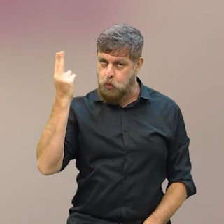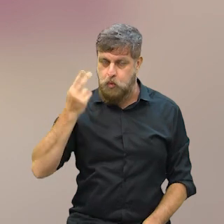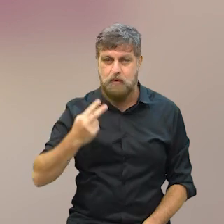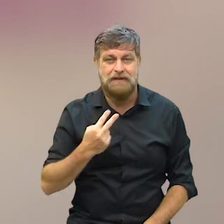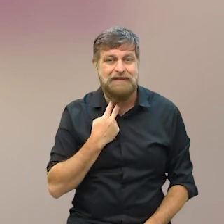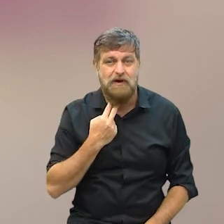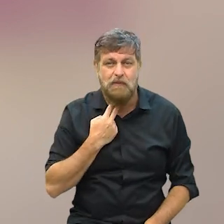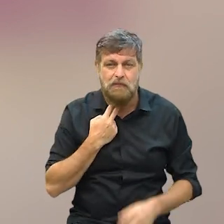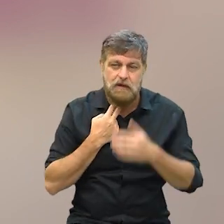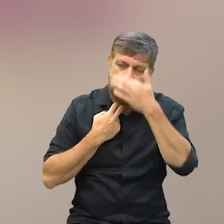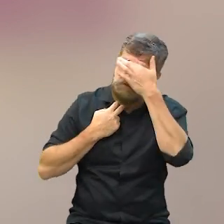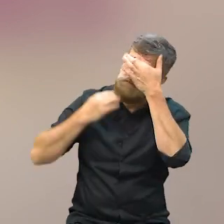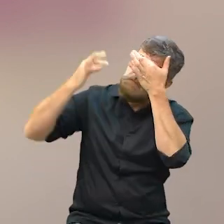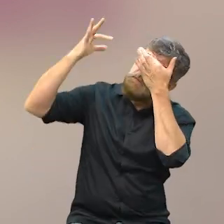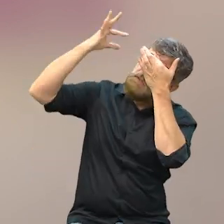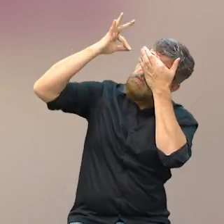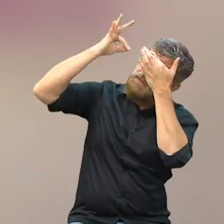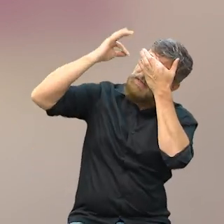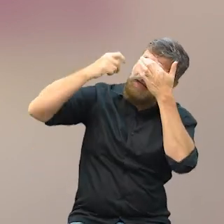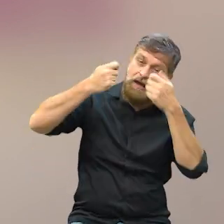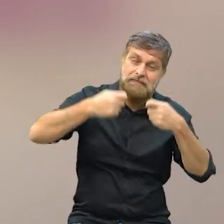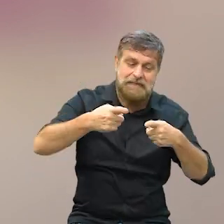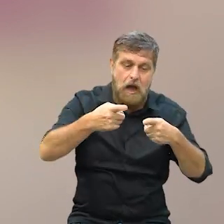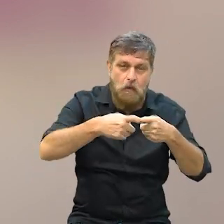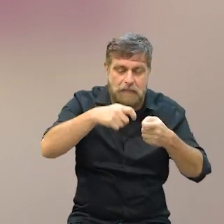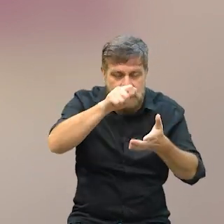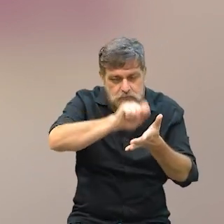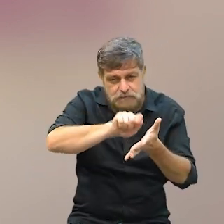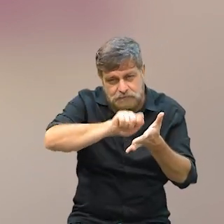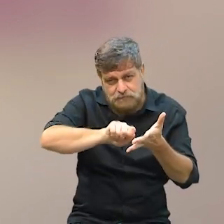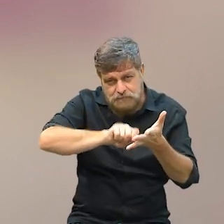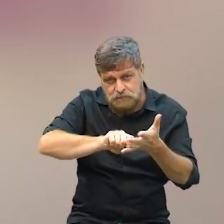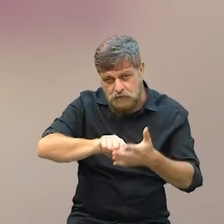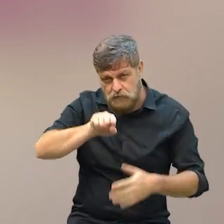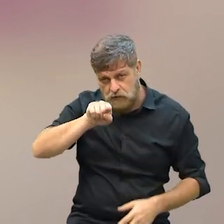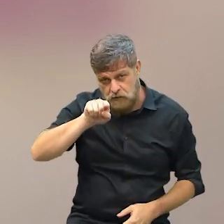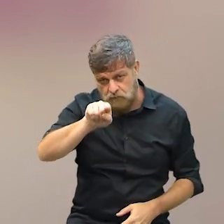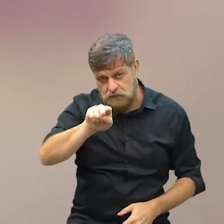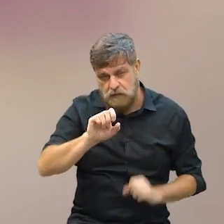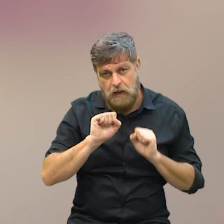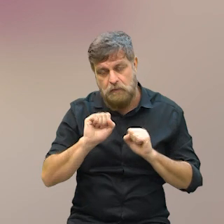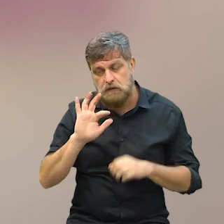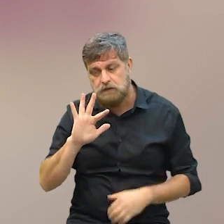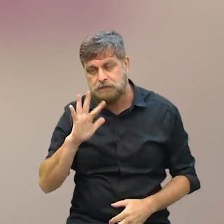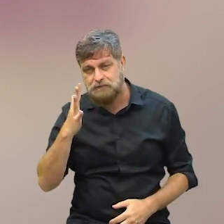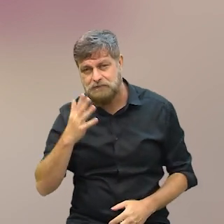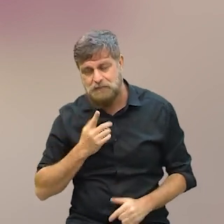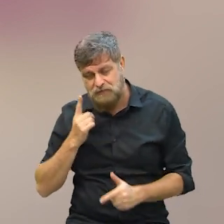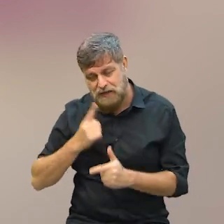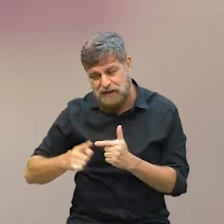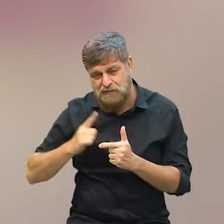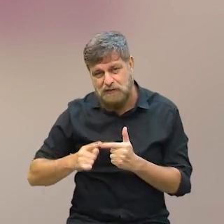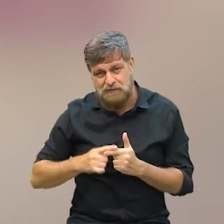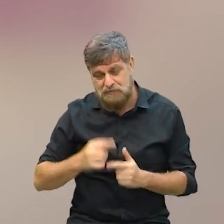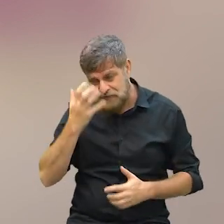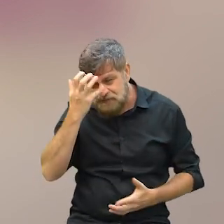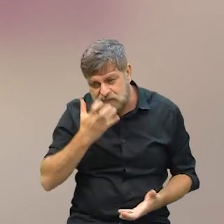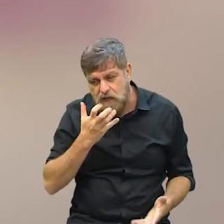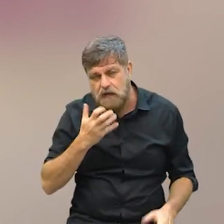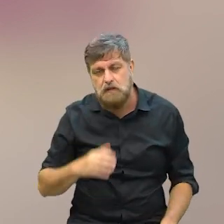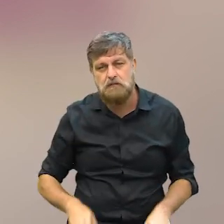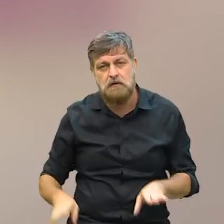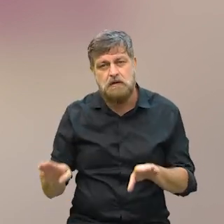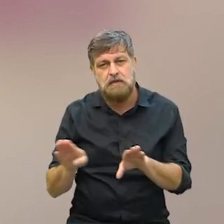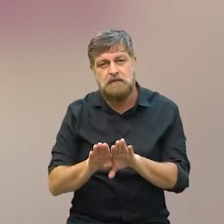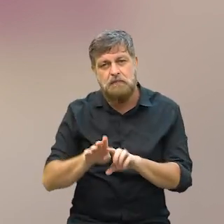colírios sem a prescrição médica, porque você vai poder desenvolver problemas sérios no olho.